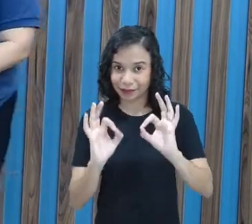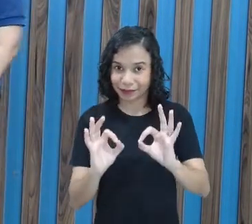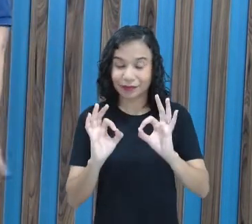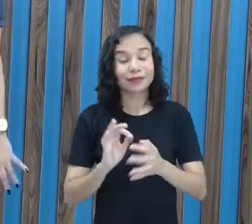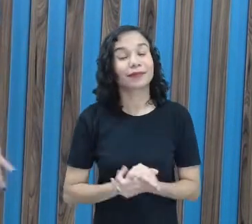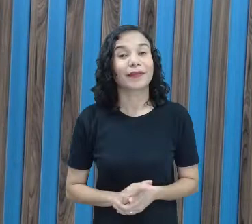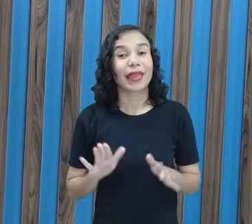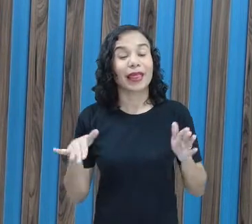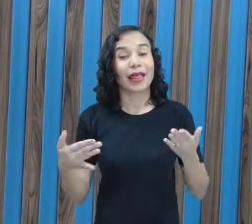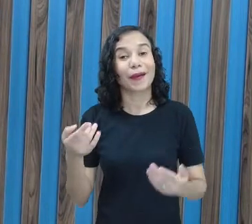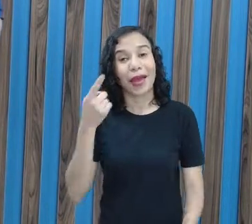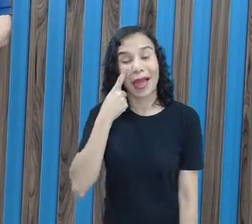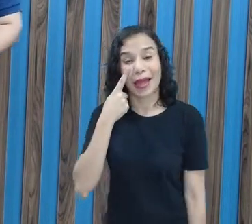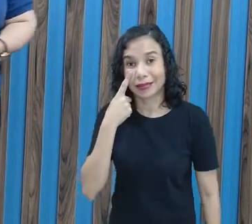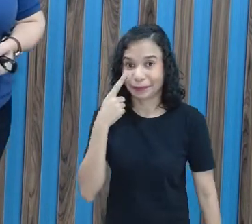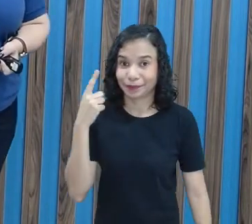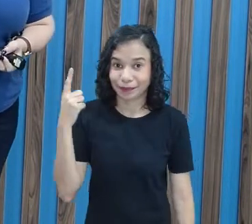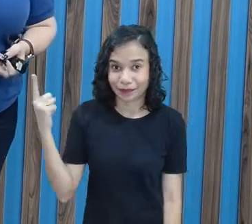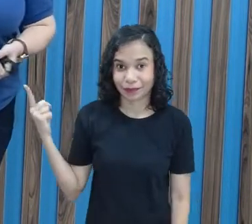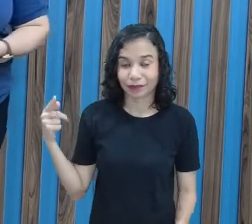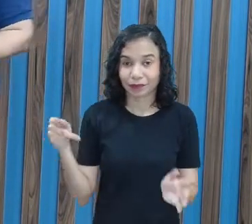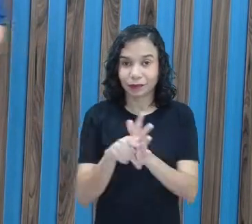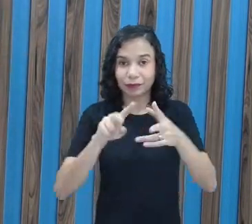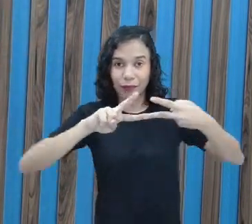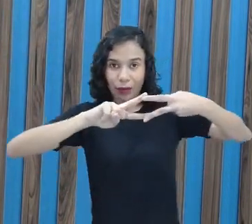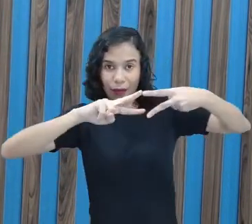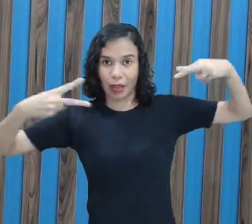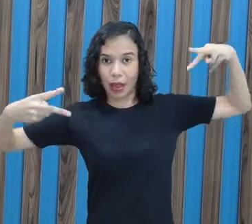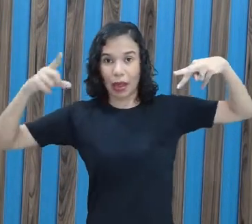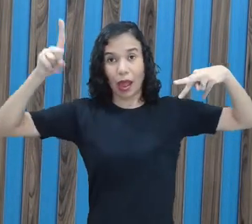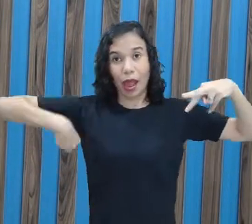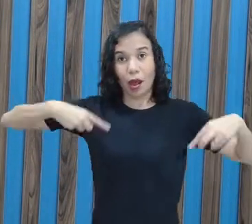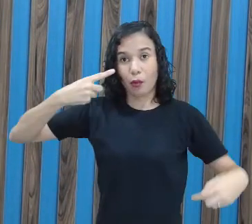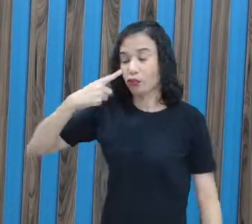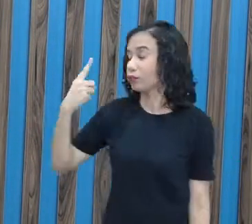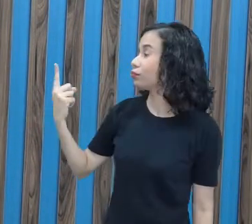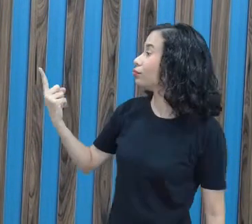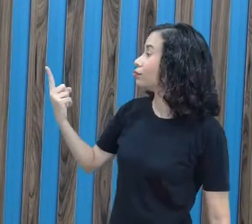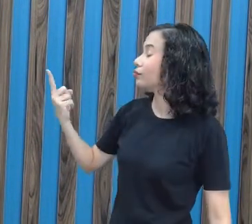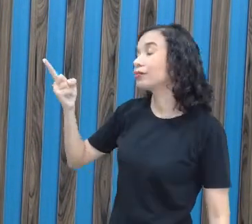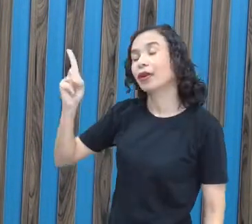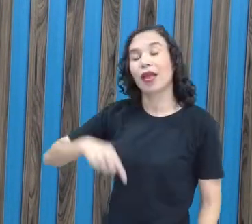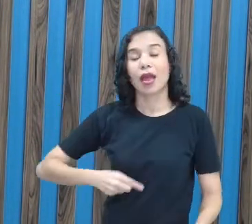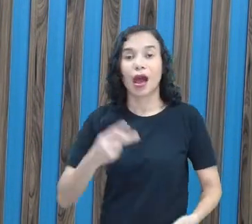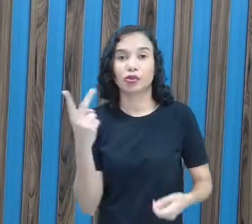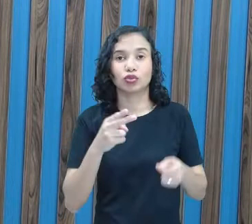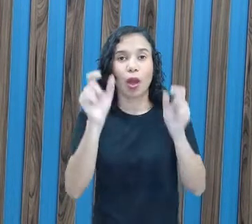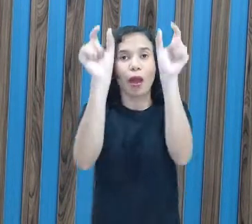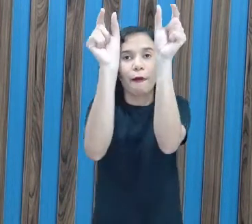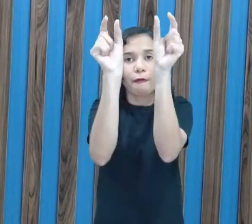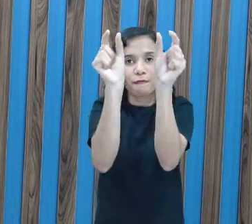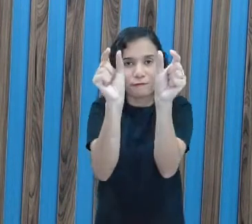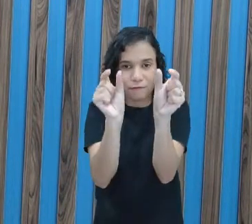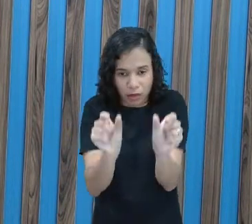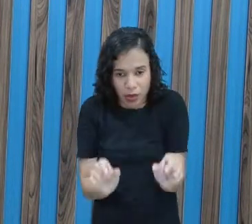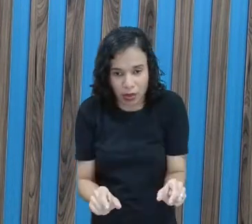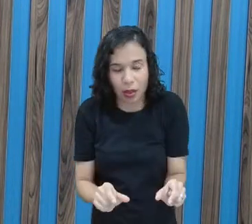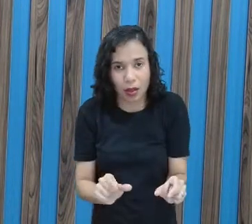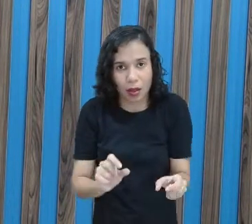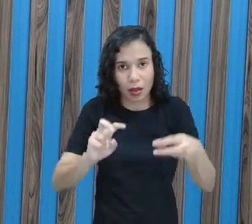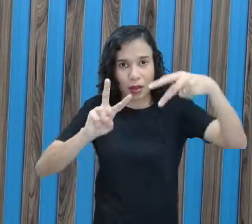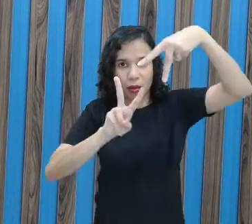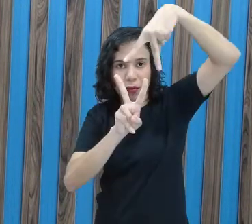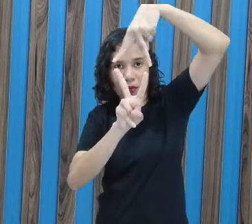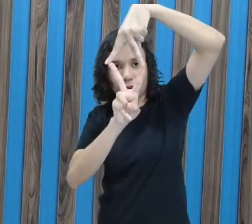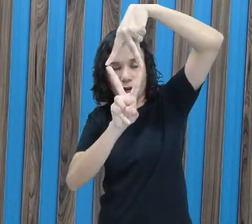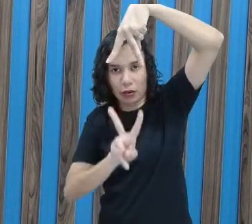ó, é isso aí, gente. Então, o DNA é isso aqui, ó, né? Essas duas fitinhas que formam essa